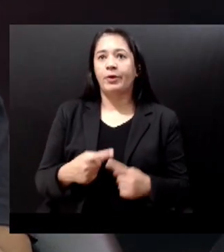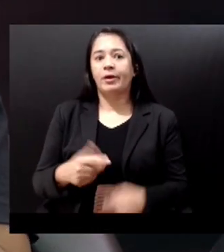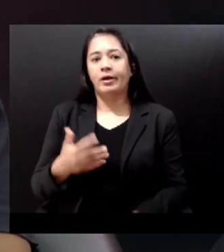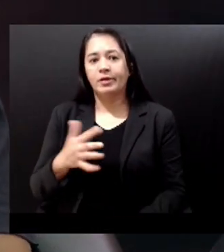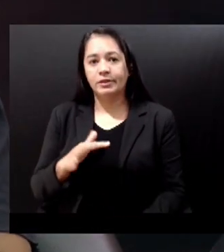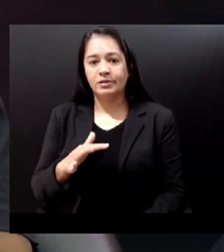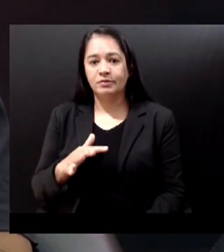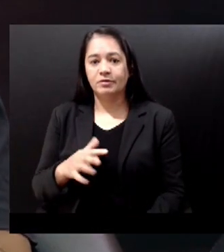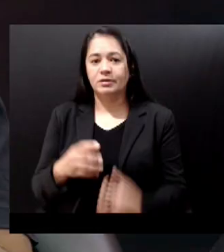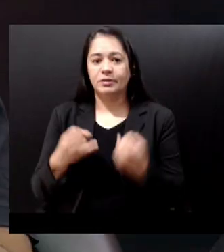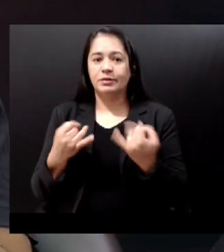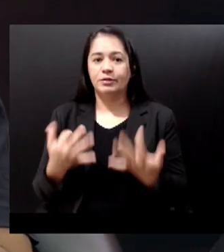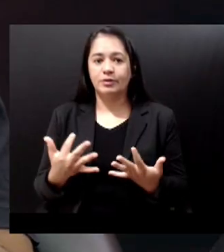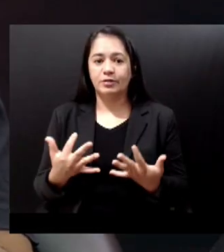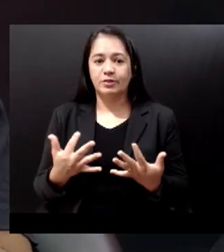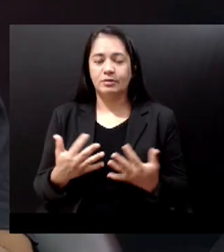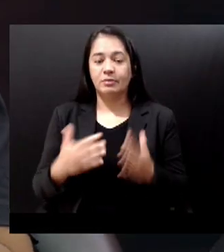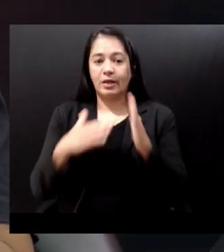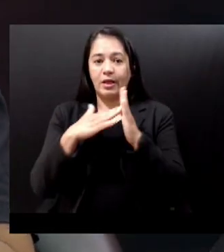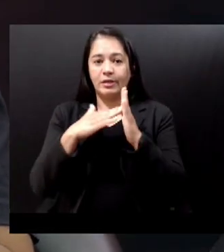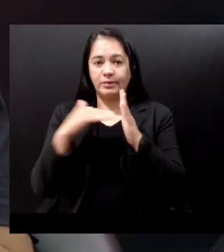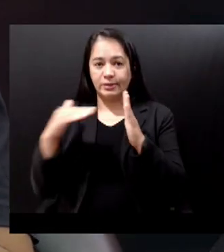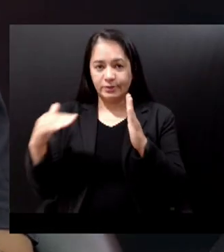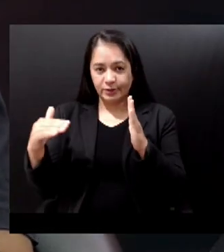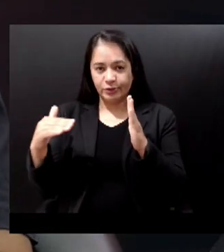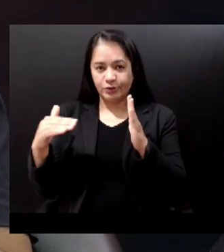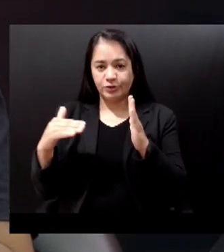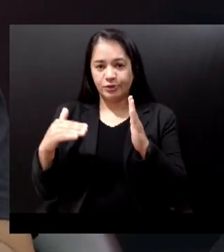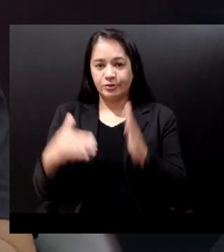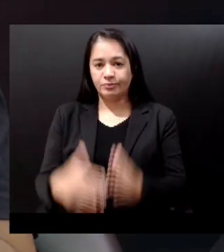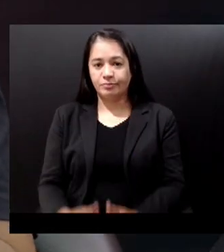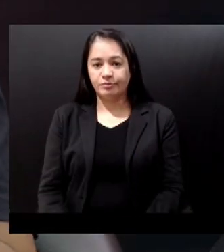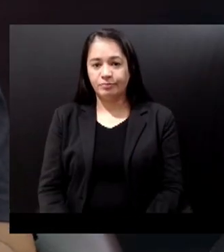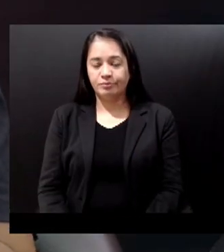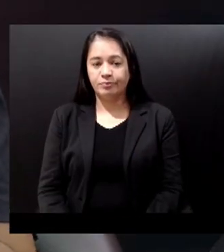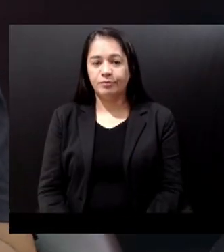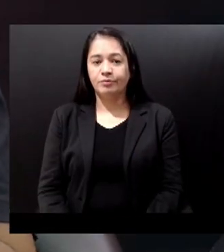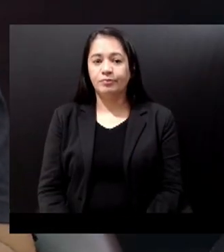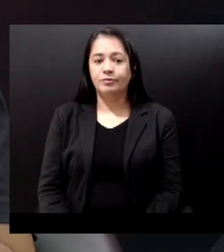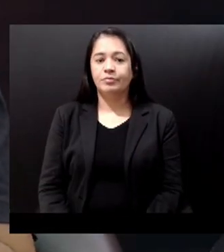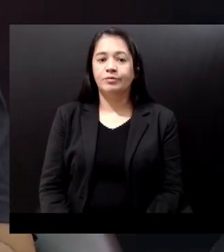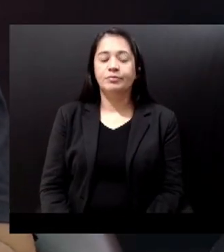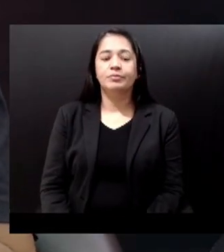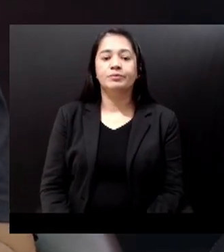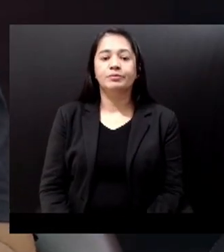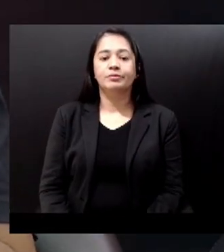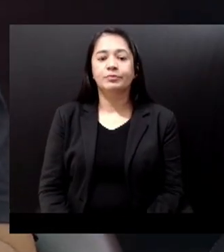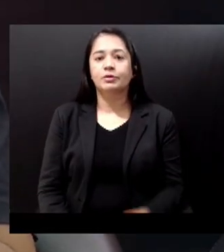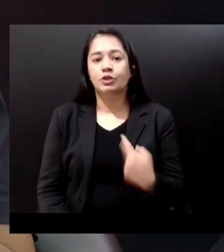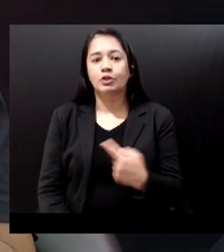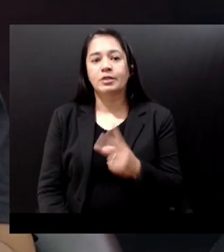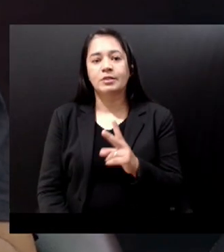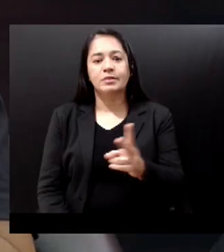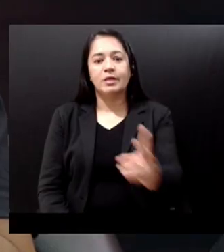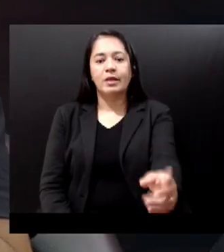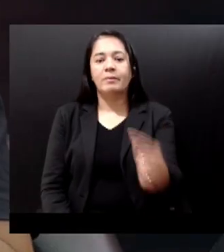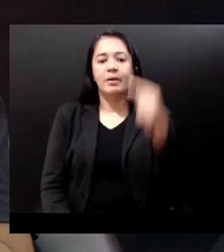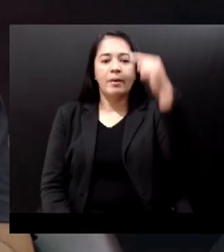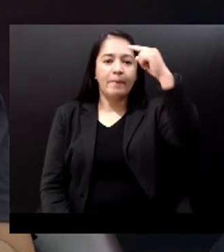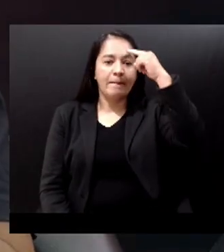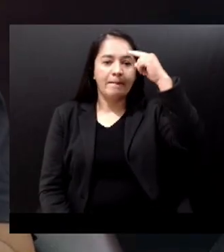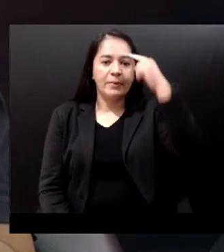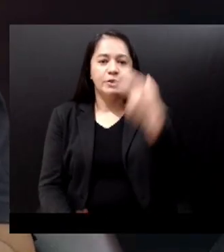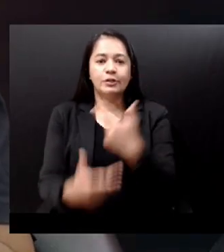questão estética, sim. que acredito que seja o caso do Carlos. Uhum. A gente sempre idealiza uma coisa muito